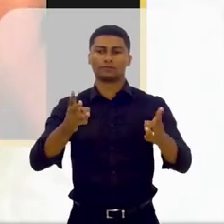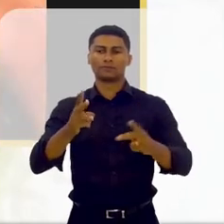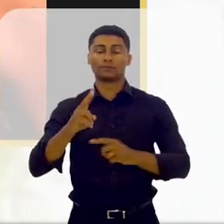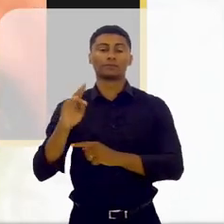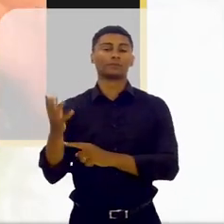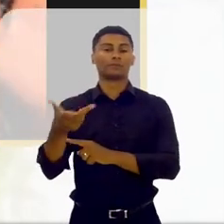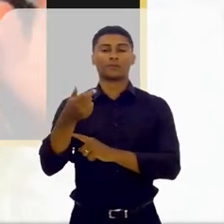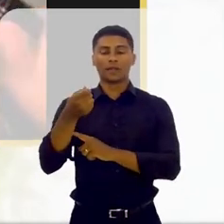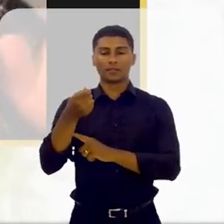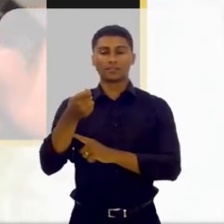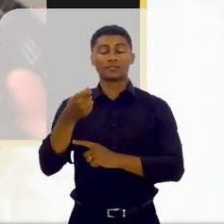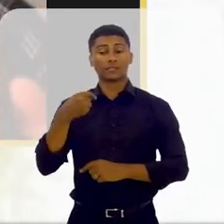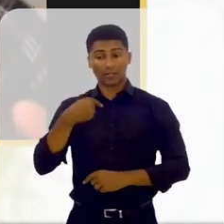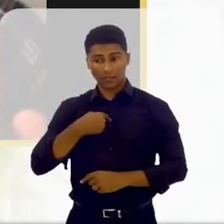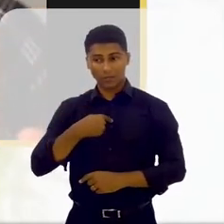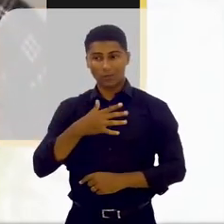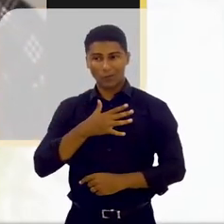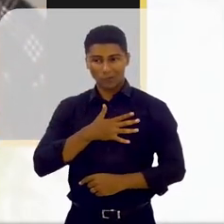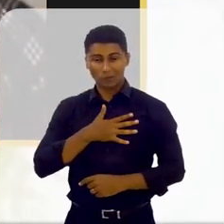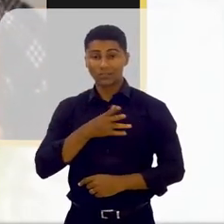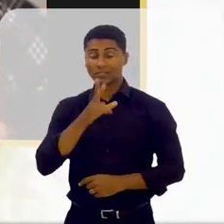arte, assim, eu sou daqueles que gosto,